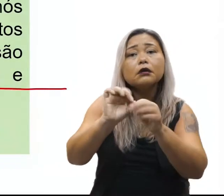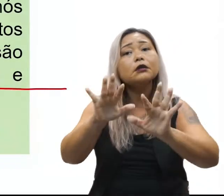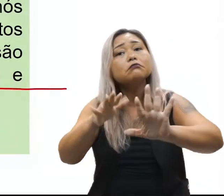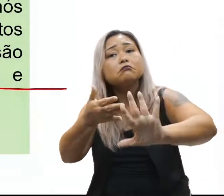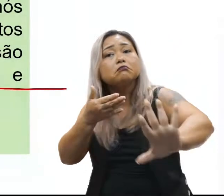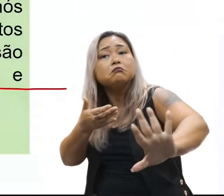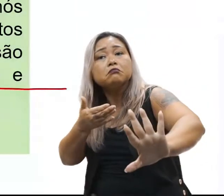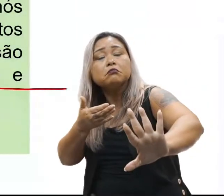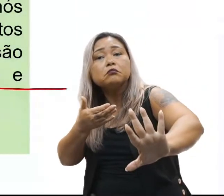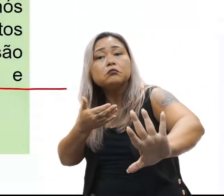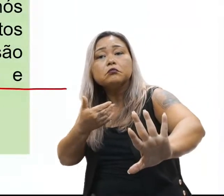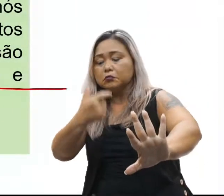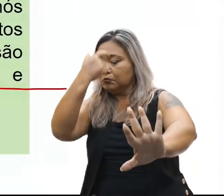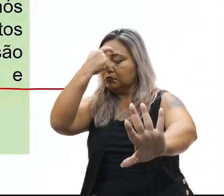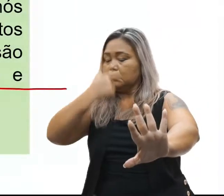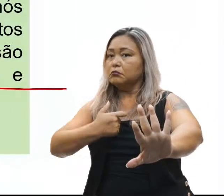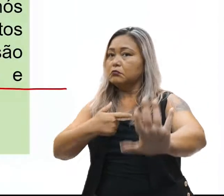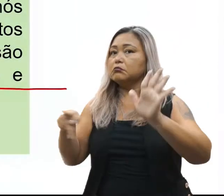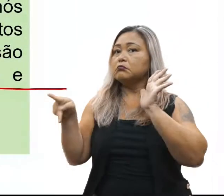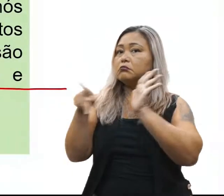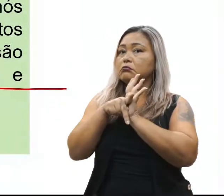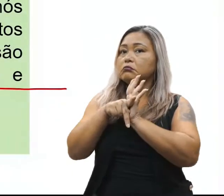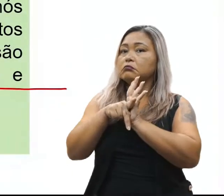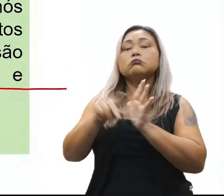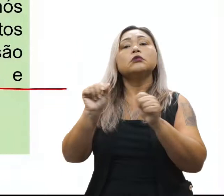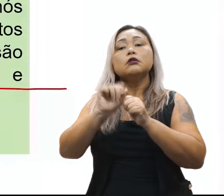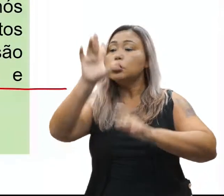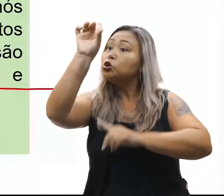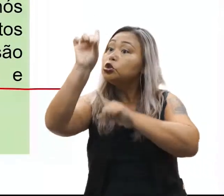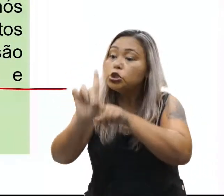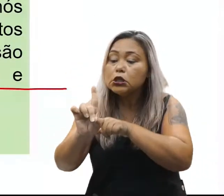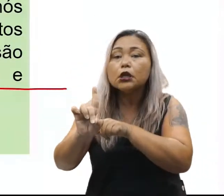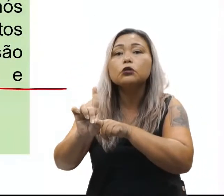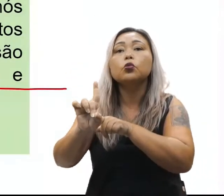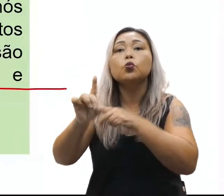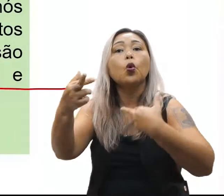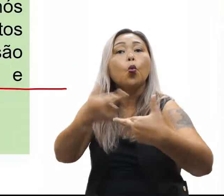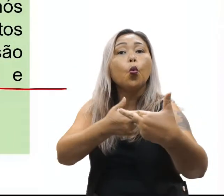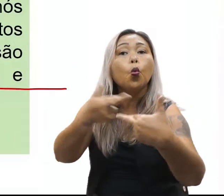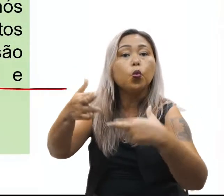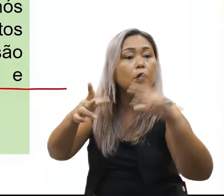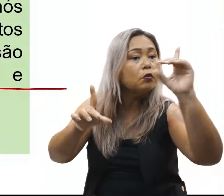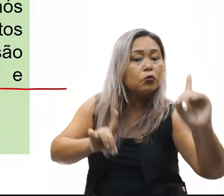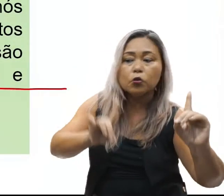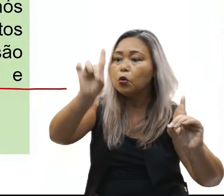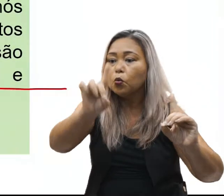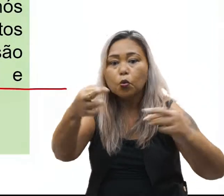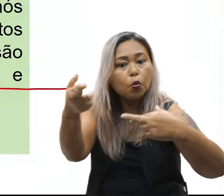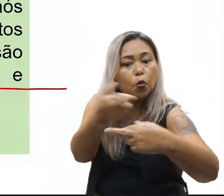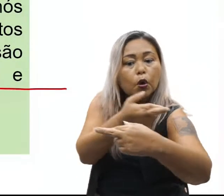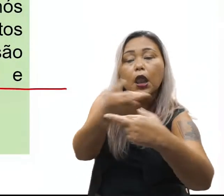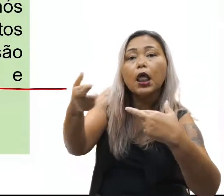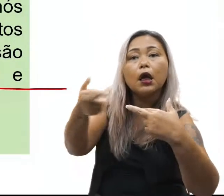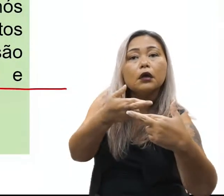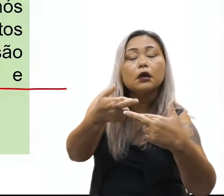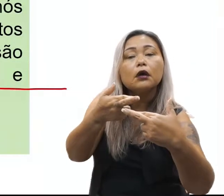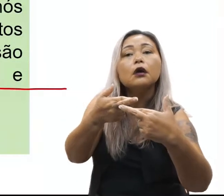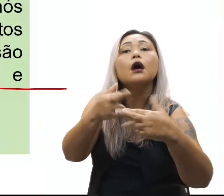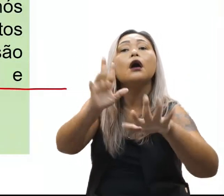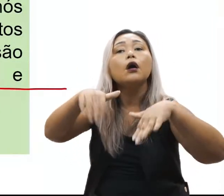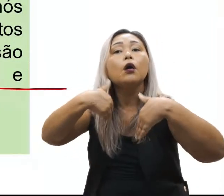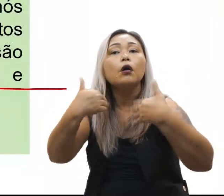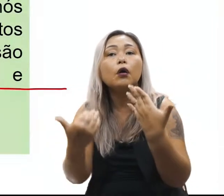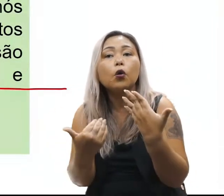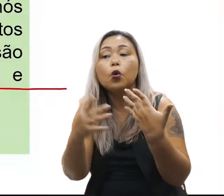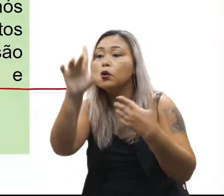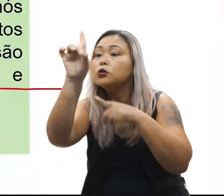e indivisíveis. Ou seja, são os direitos que são relacionados uns aos outros e de que, para que